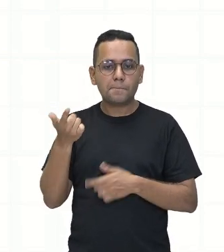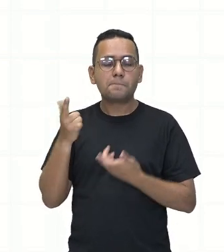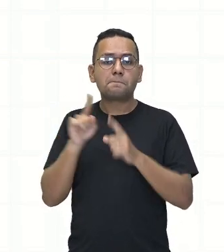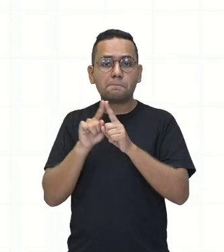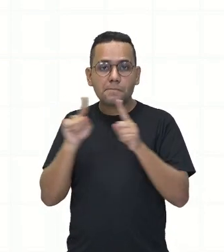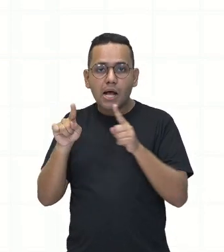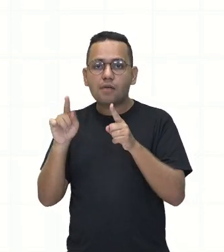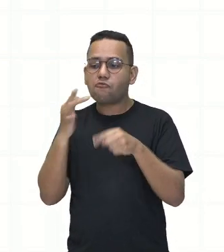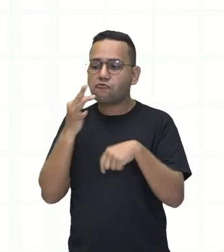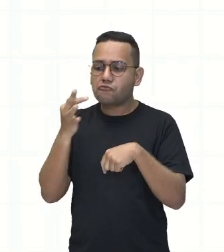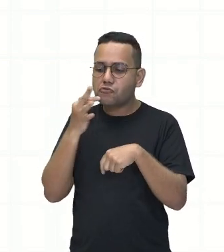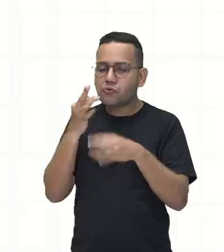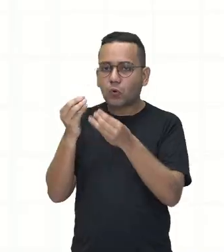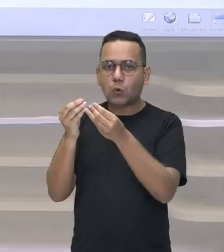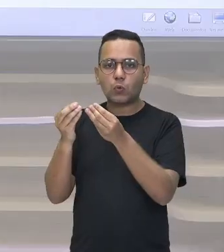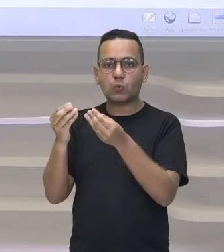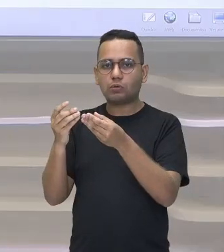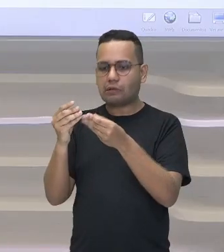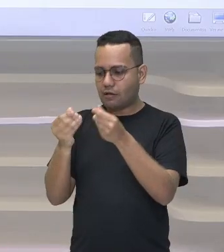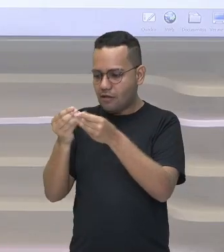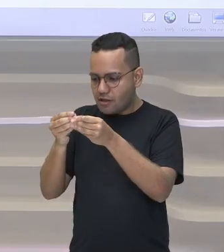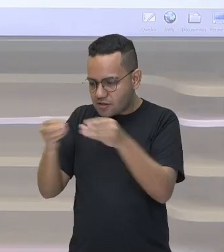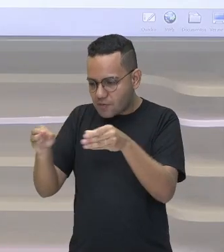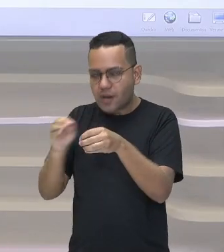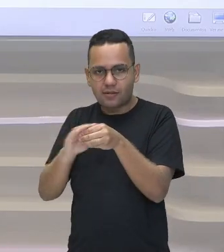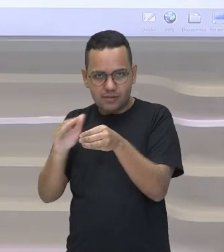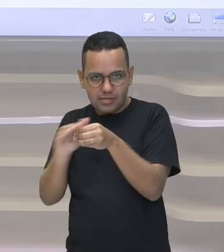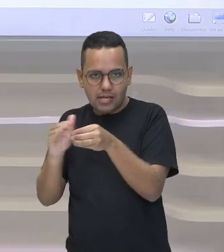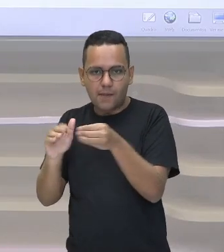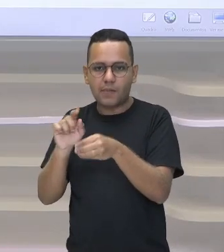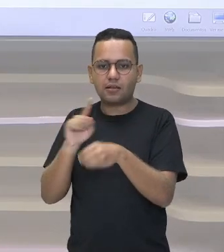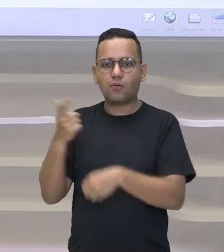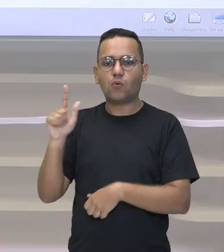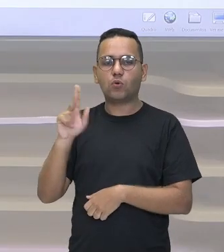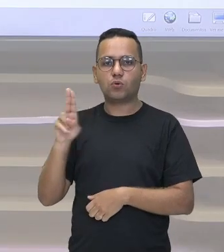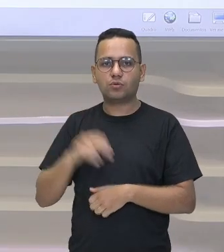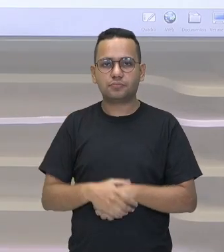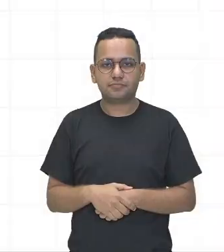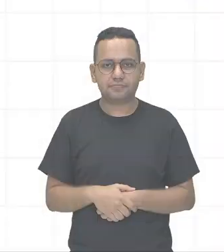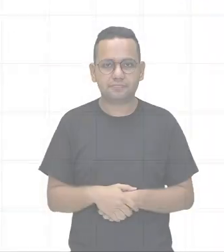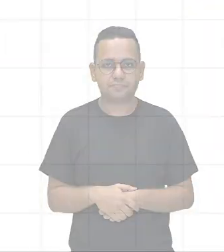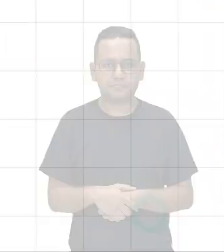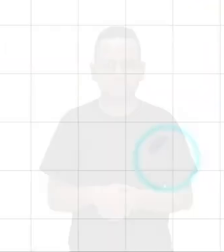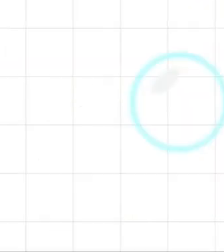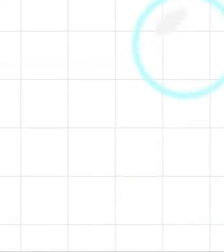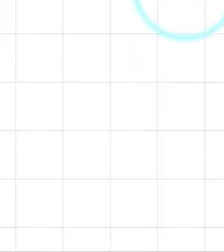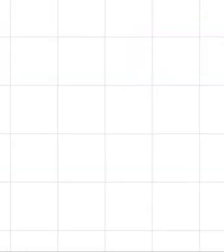epizocoria, certo? Muito bem, essa foi a nossa revisão.